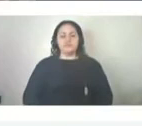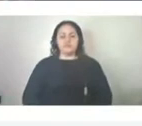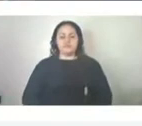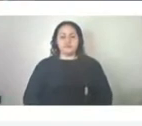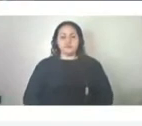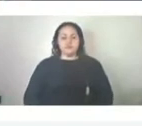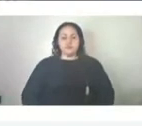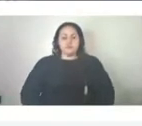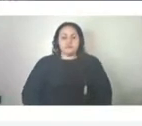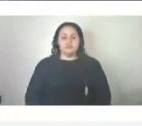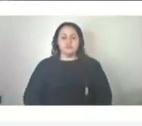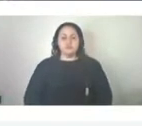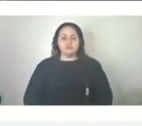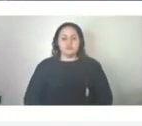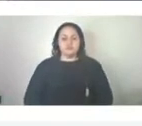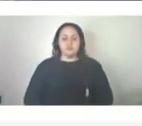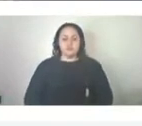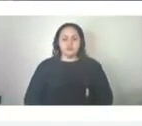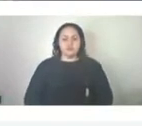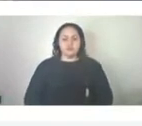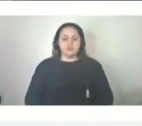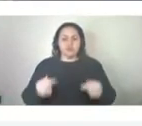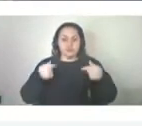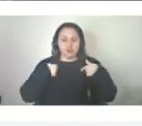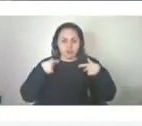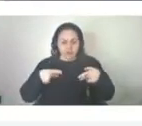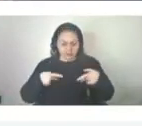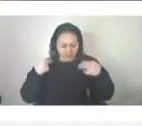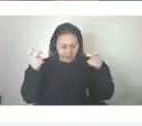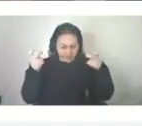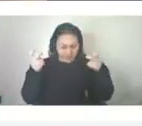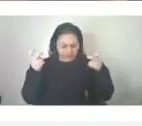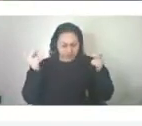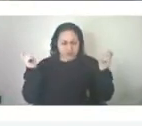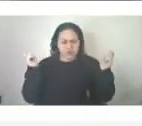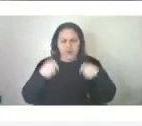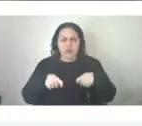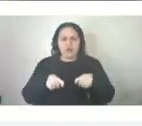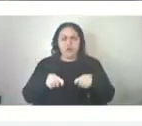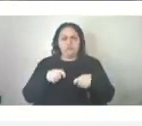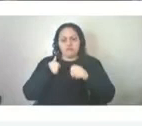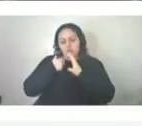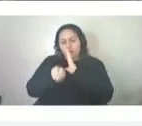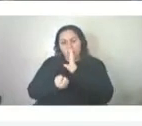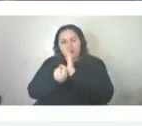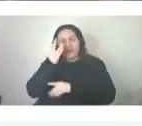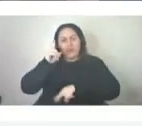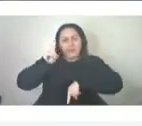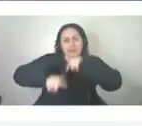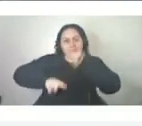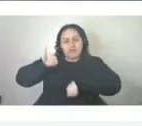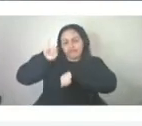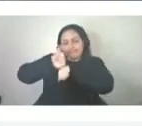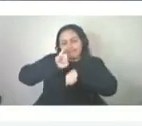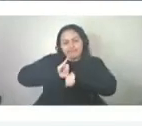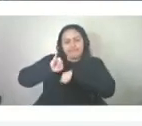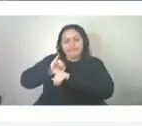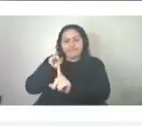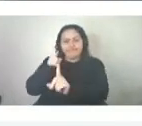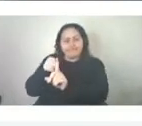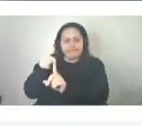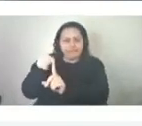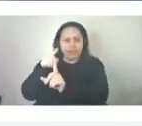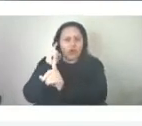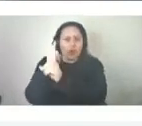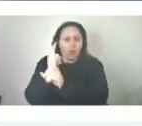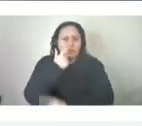percebi que havia potência, na medida que eu produzia isso para me encontrar com as crianças, né? Na medida que eu comecei a acreditar